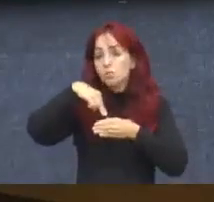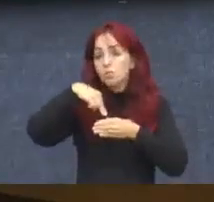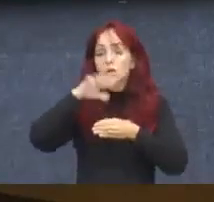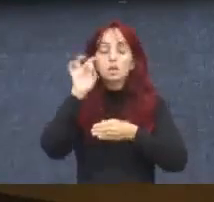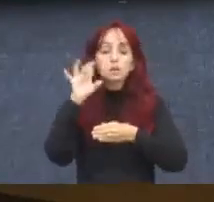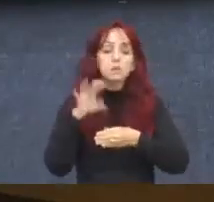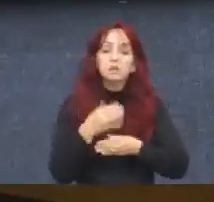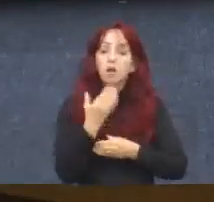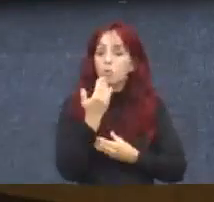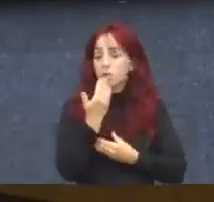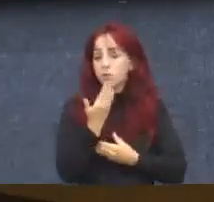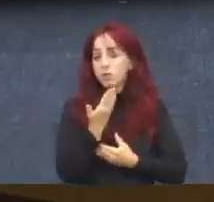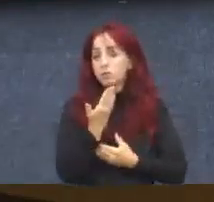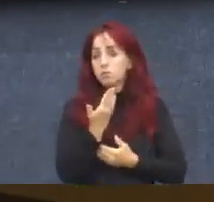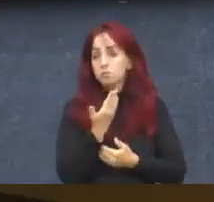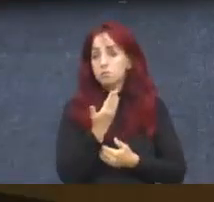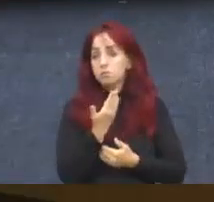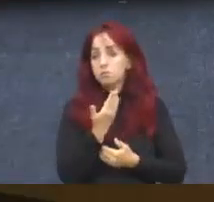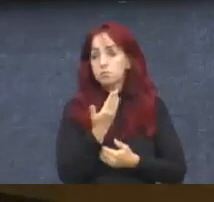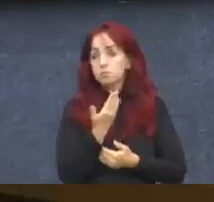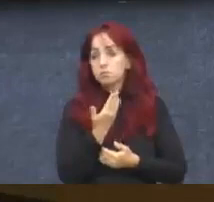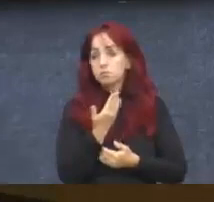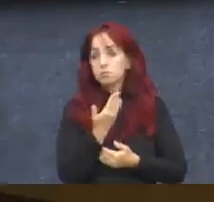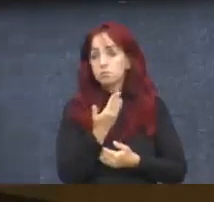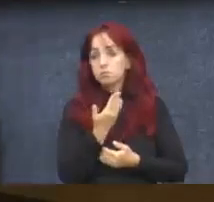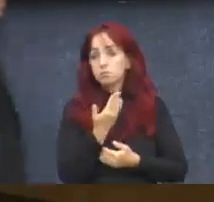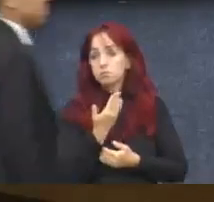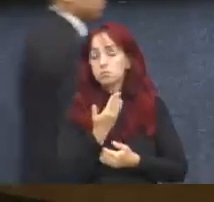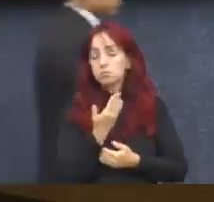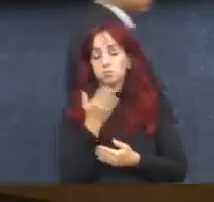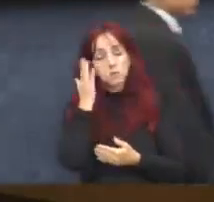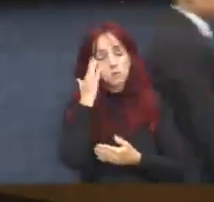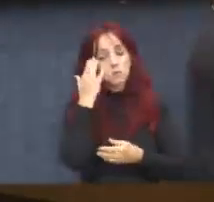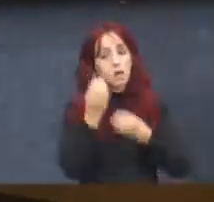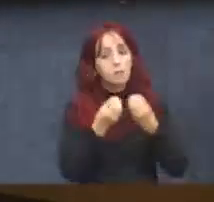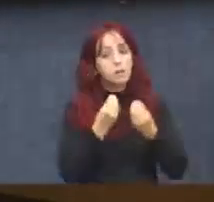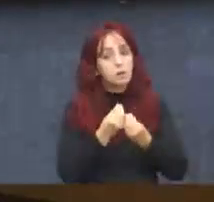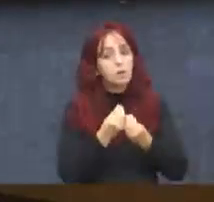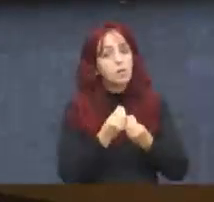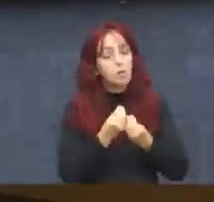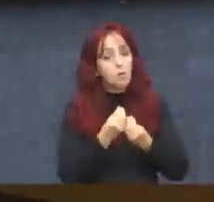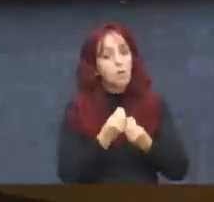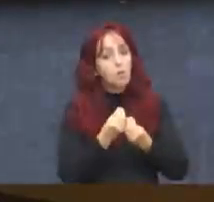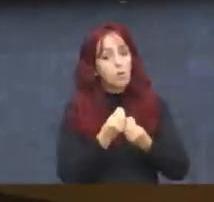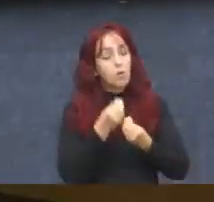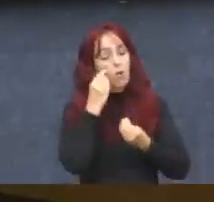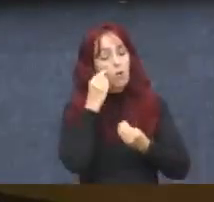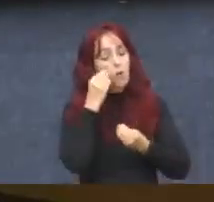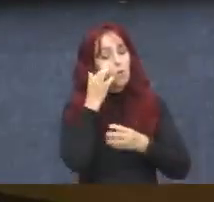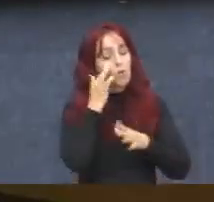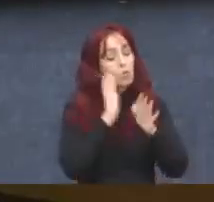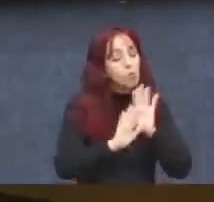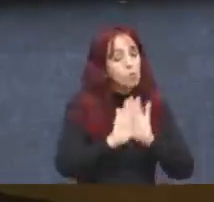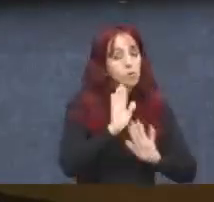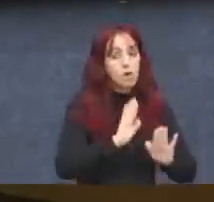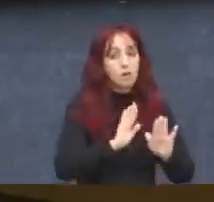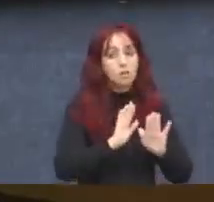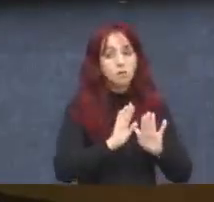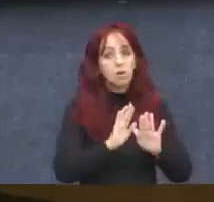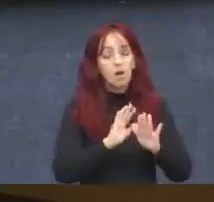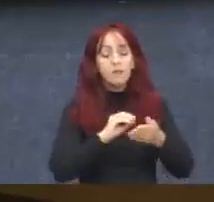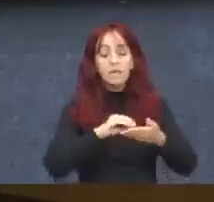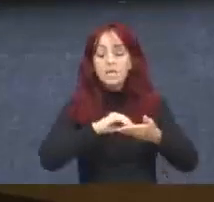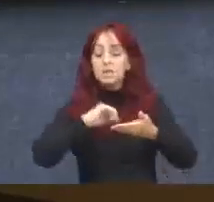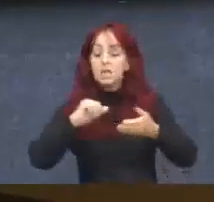Alimentos, que tem, que tem tratado dessa questão com muita força. Então, não ficar isolado,